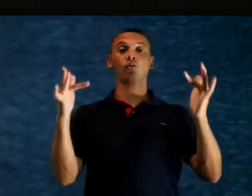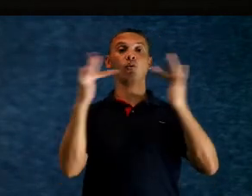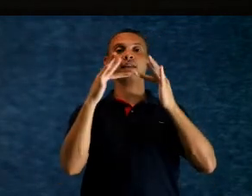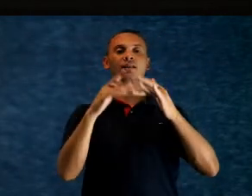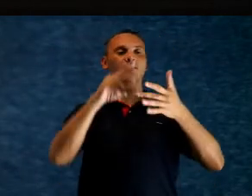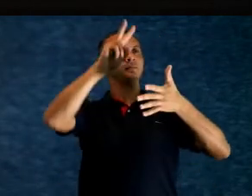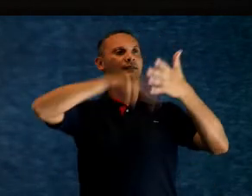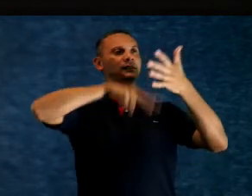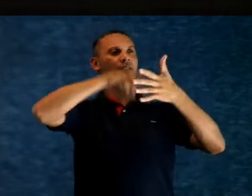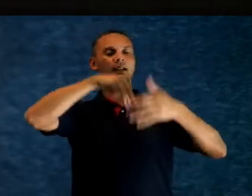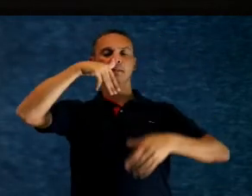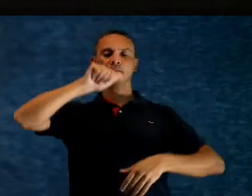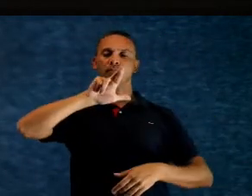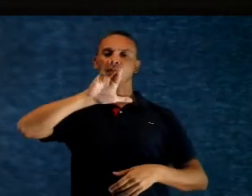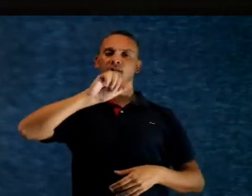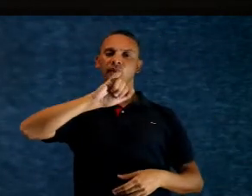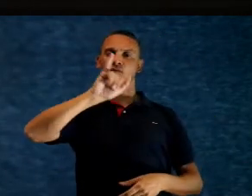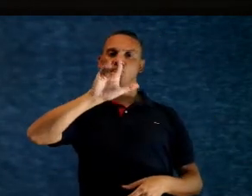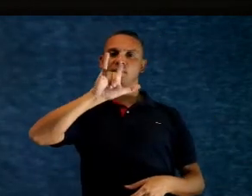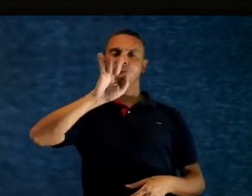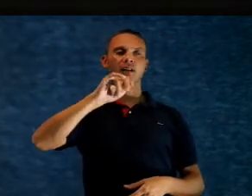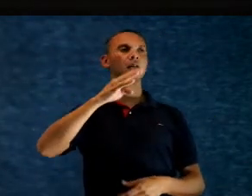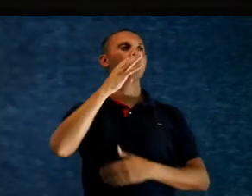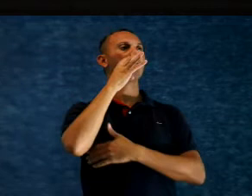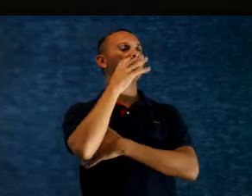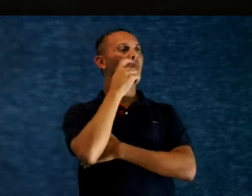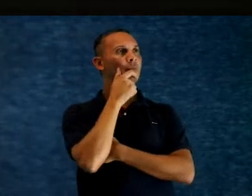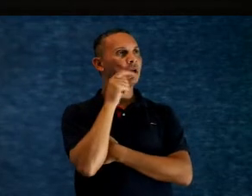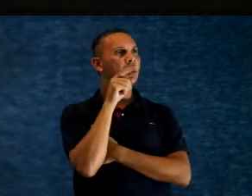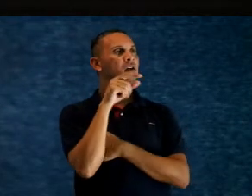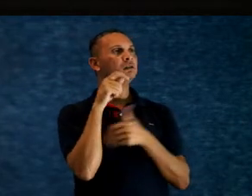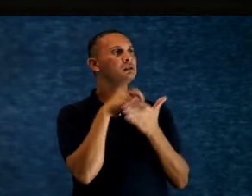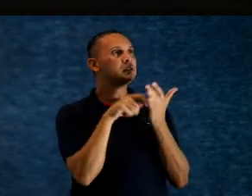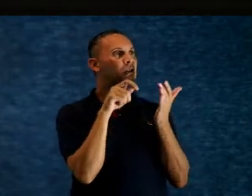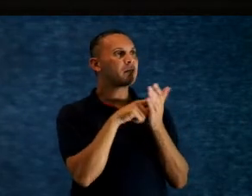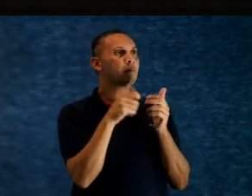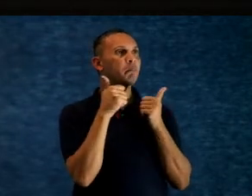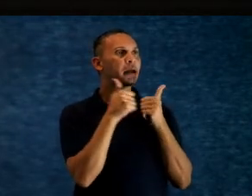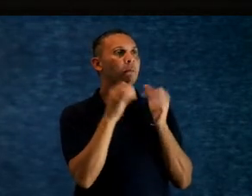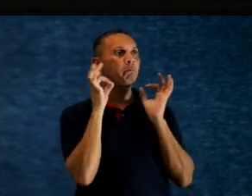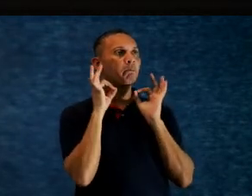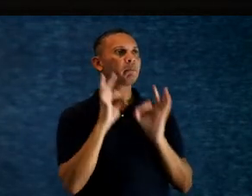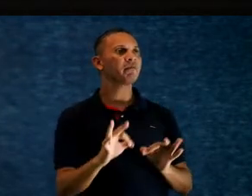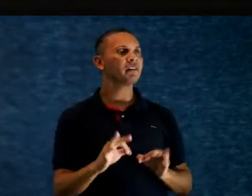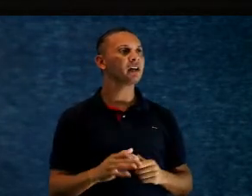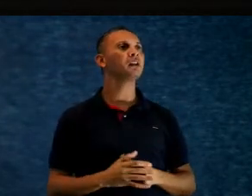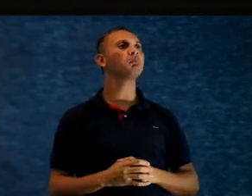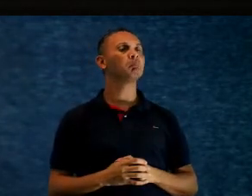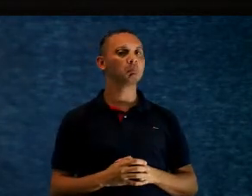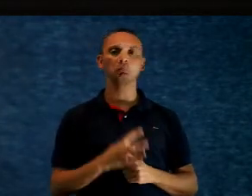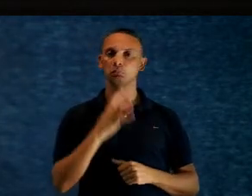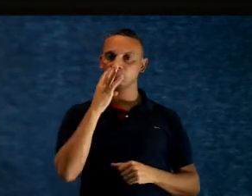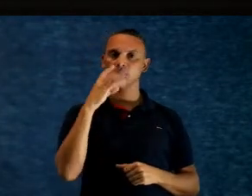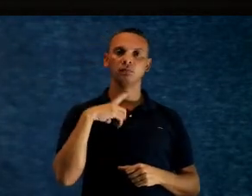do que merecido que a obra dela circule. Hoje, esses livros, exceto o último, esse das melhores crônicas publicado